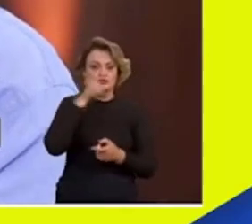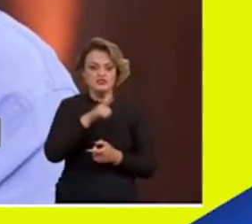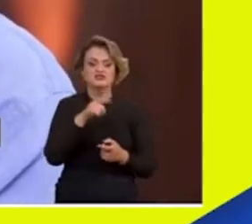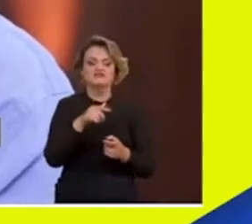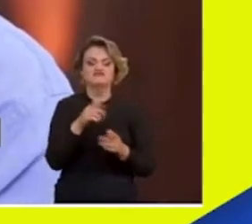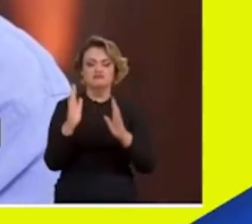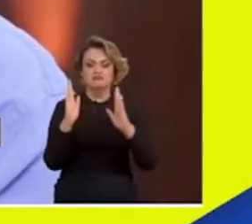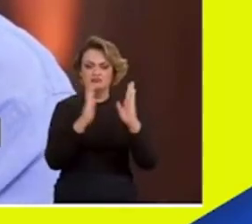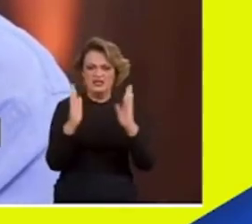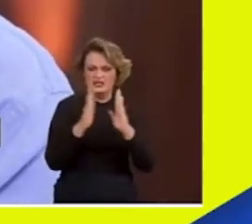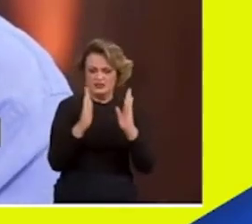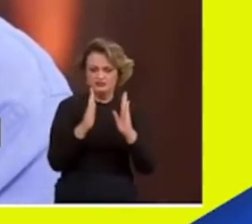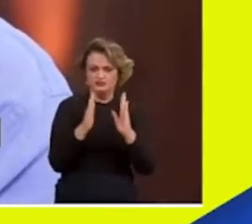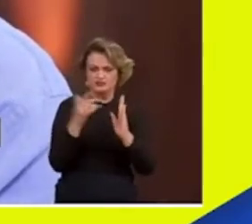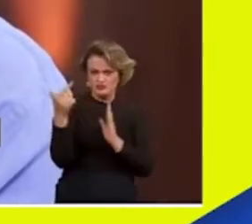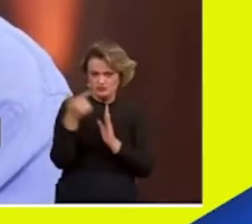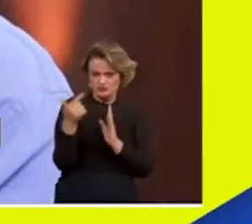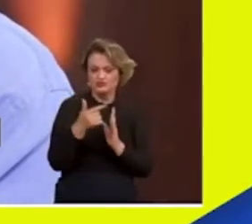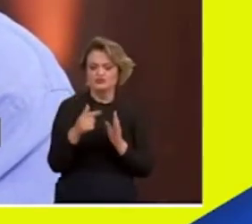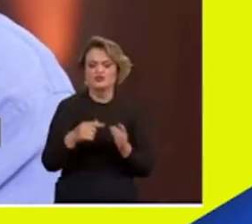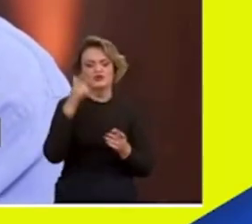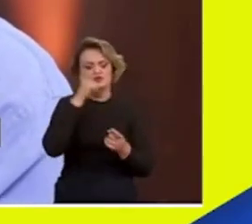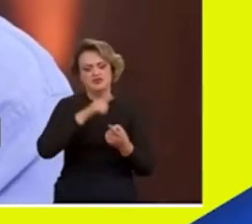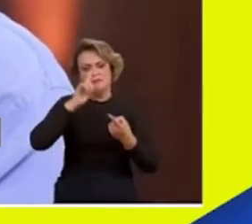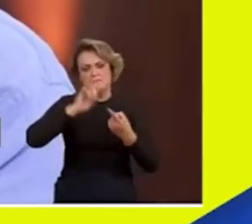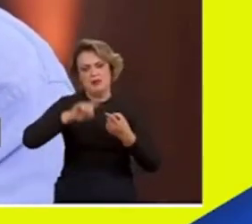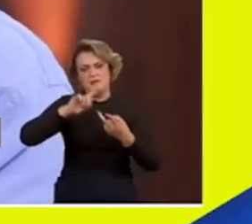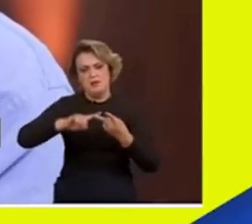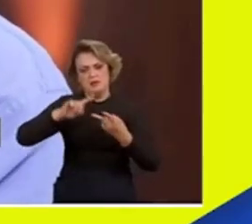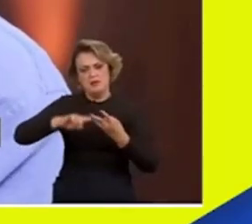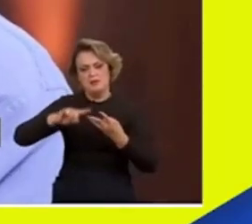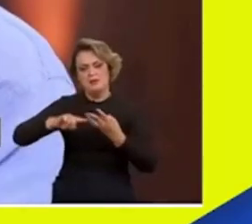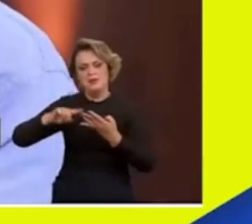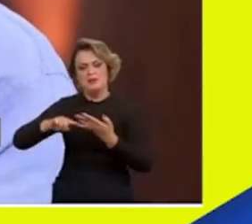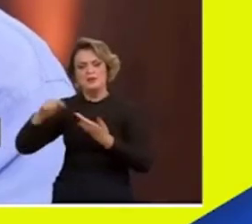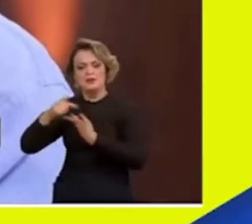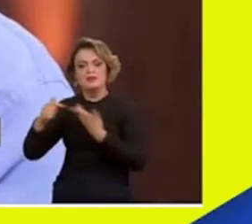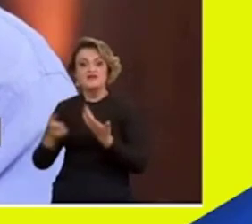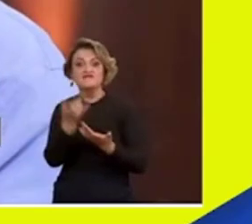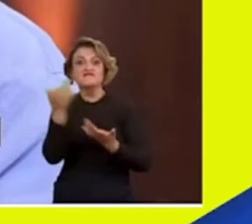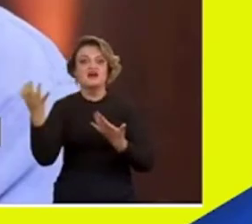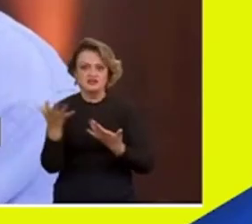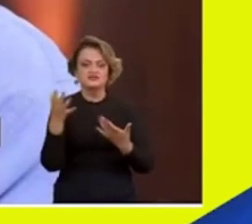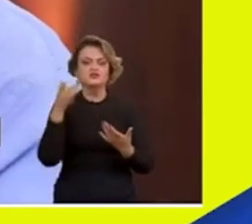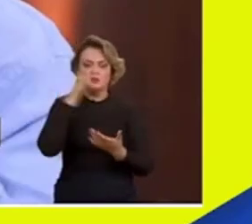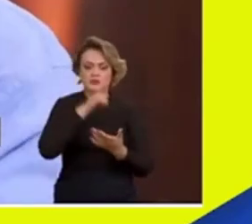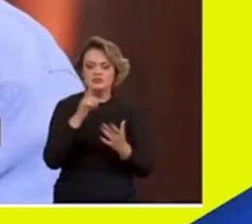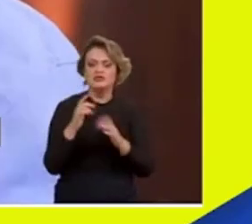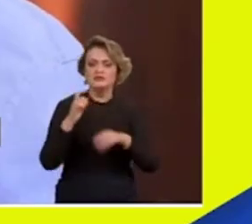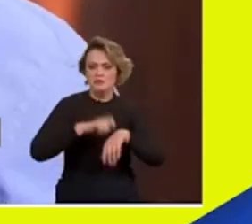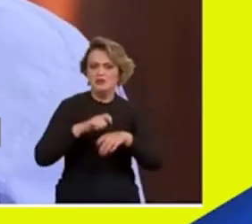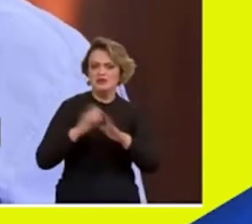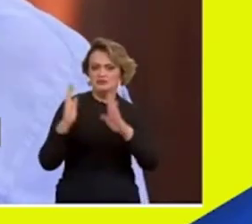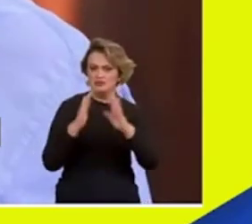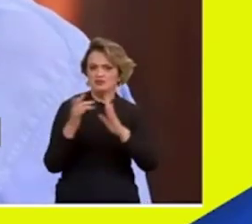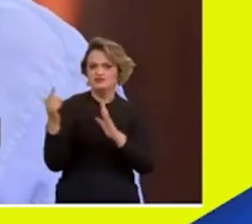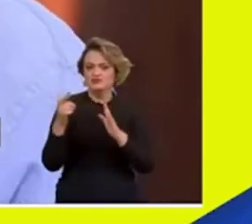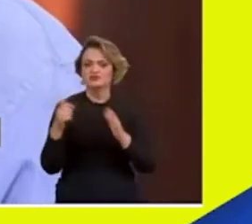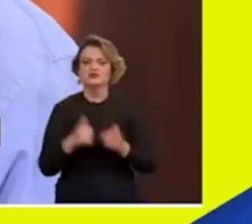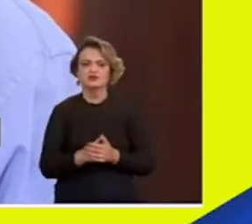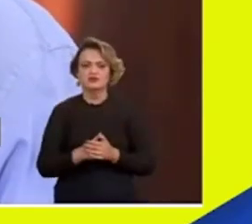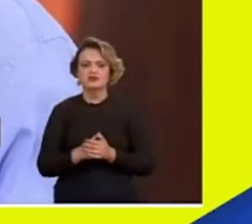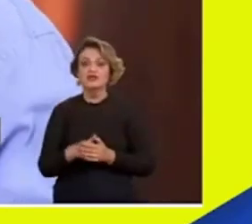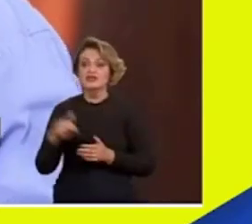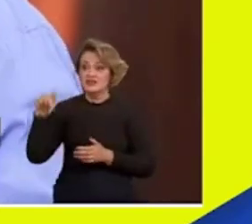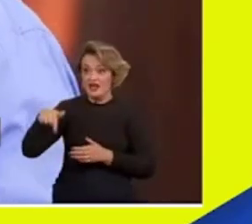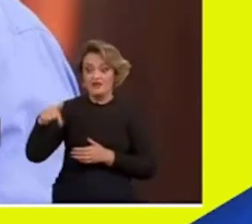em 2002, o primeiro em 2006, o PT foi o primeiro em 2010, 2014, o segundo em 2018, o primeiro agora. Então as pessoas